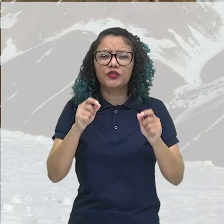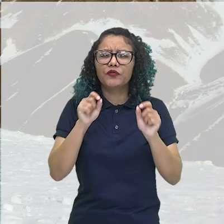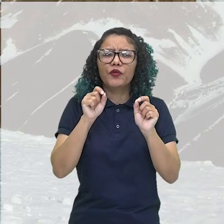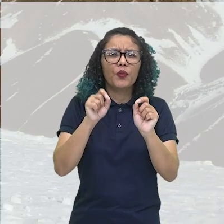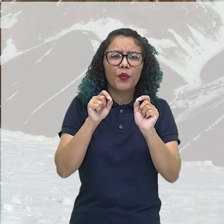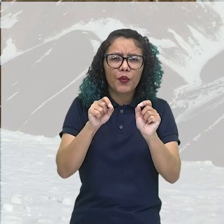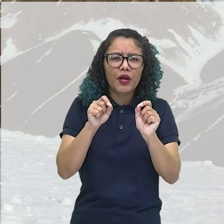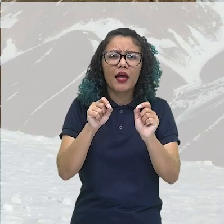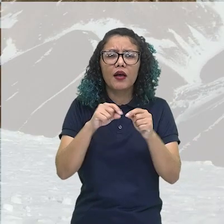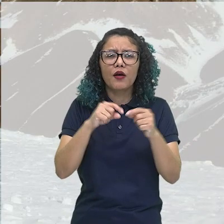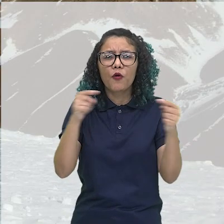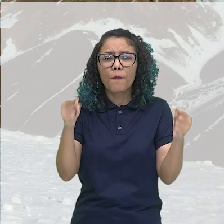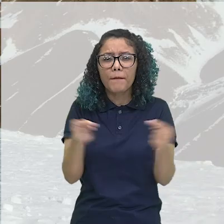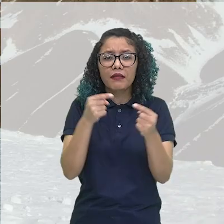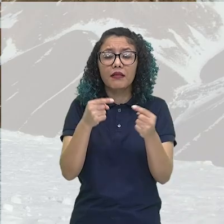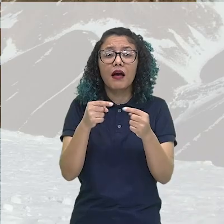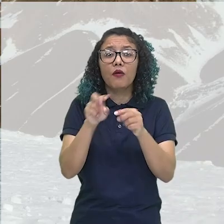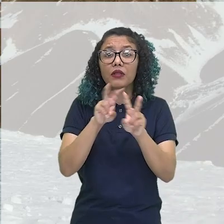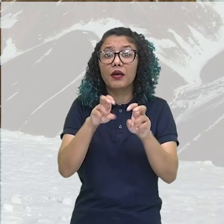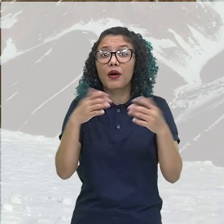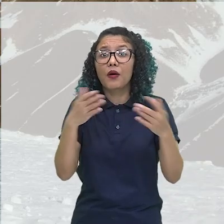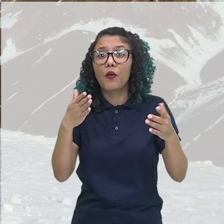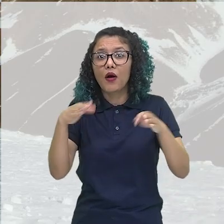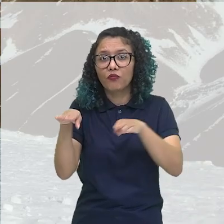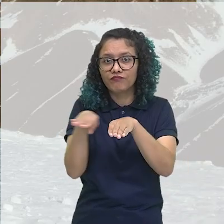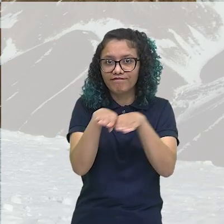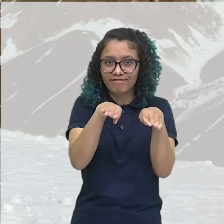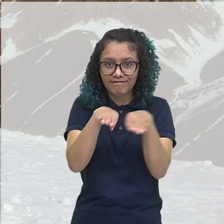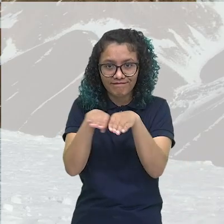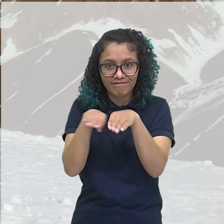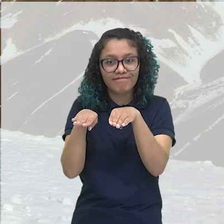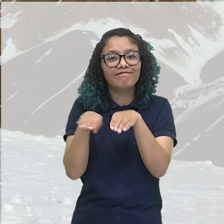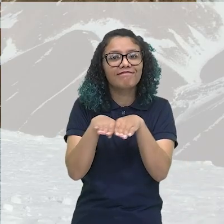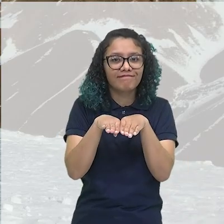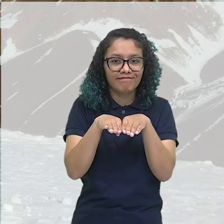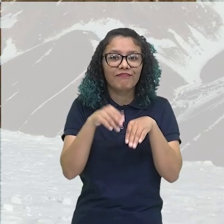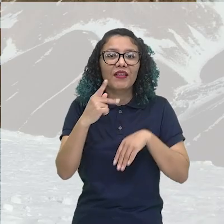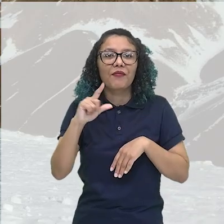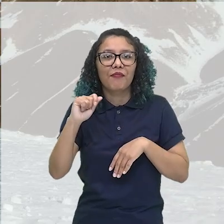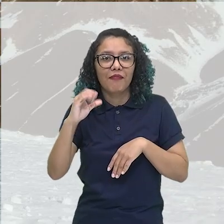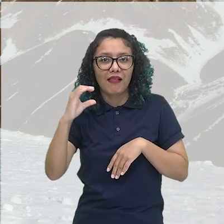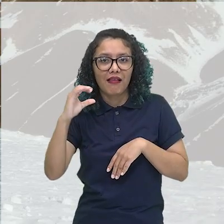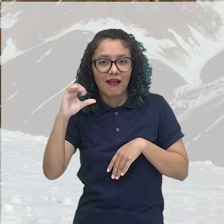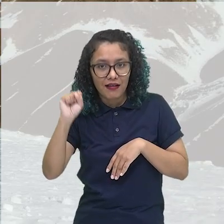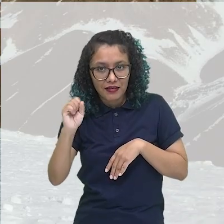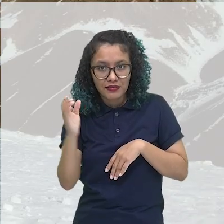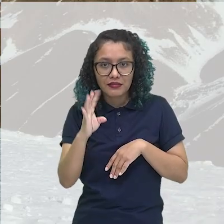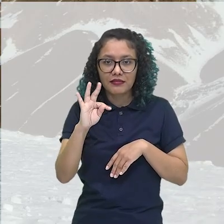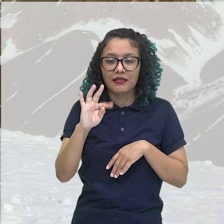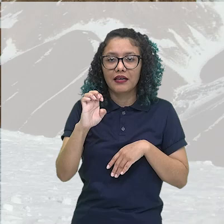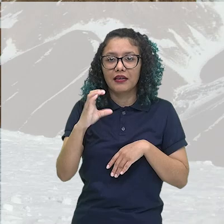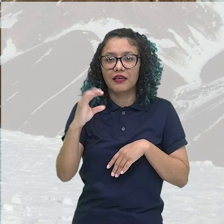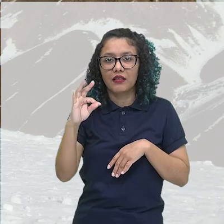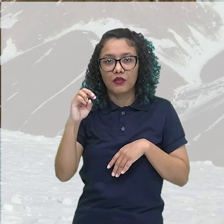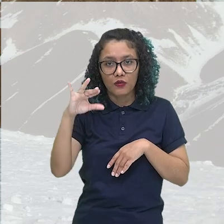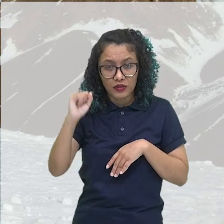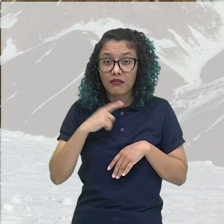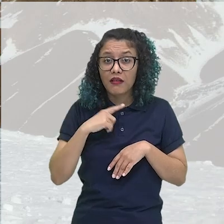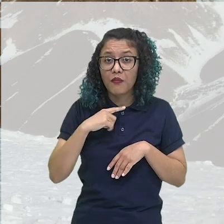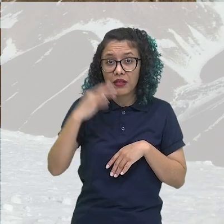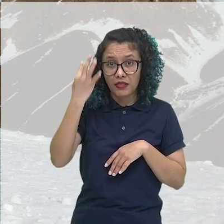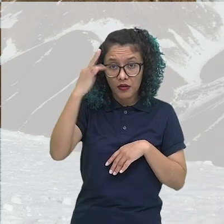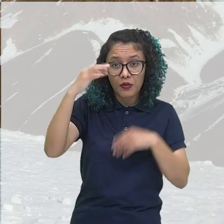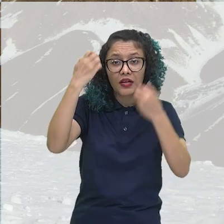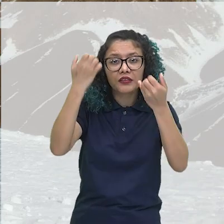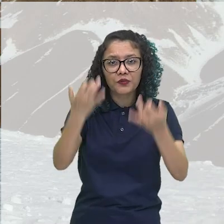de um assunto aí que são as placas tectônicas. E aí tem uma teoria que explica esse assunto. A teoria